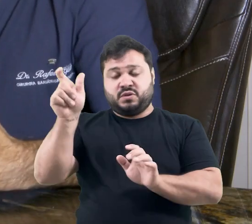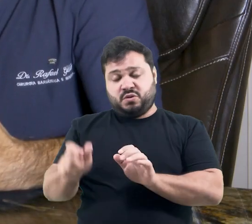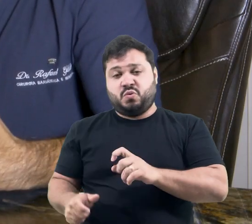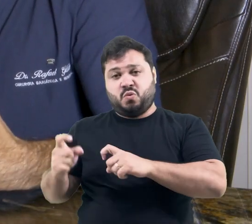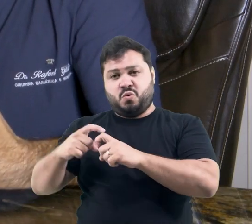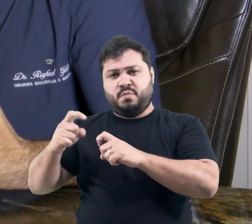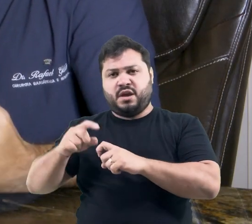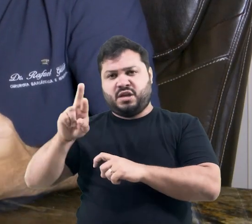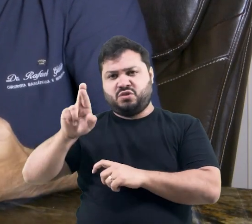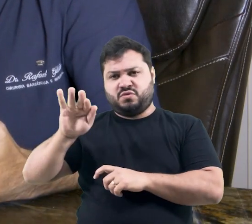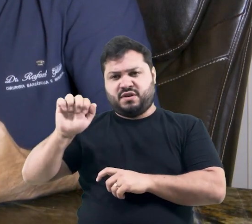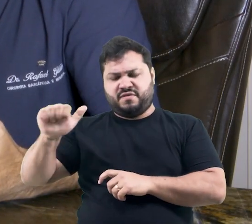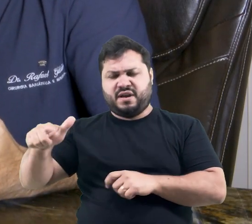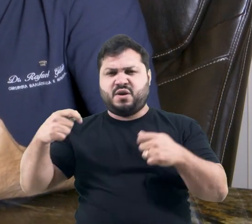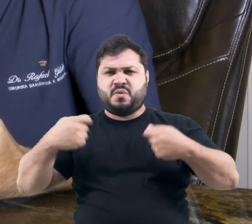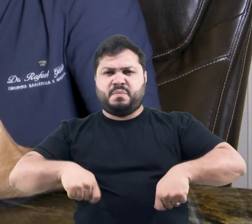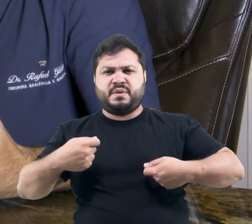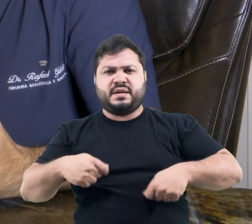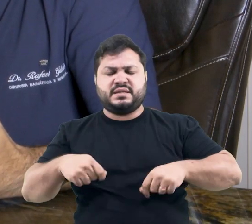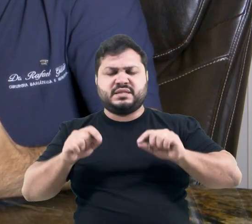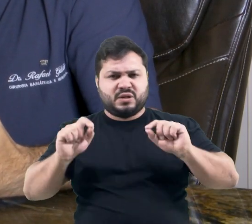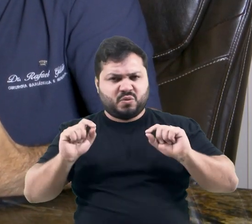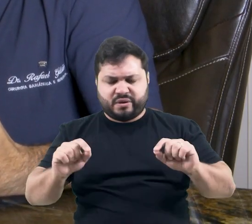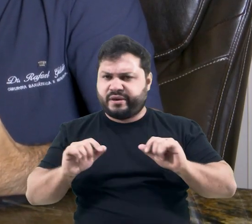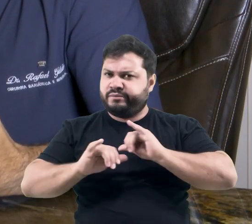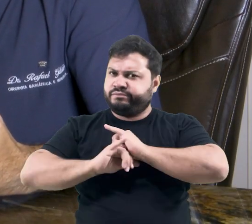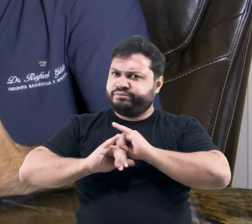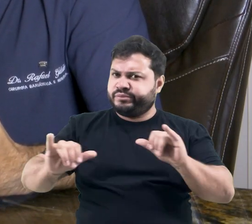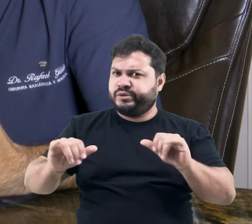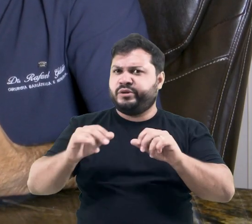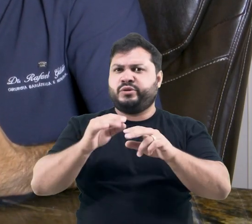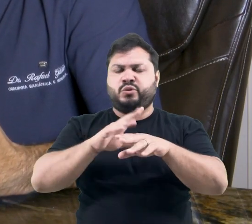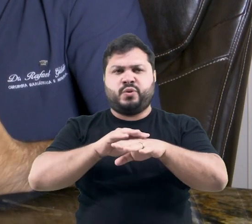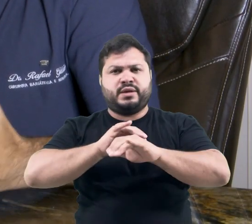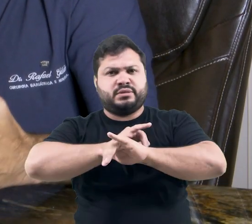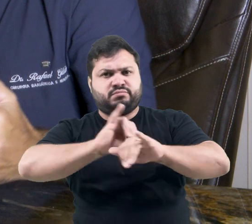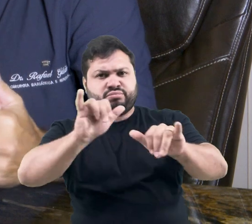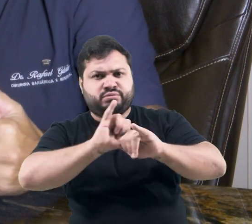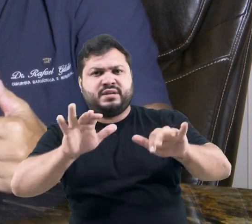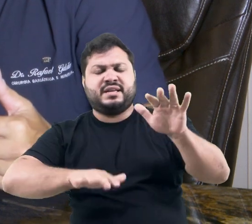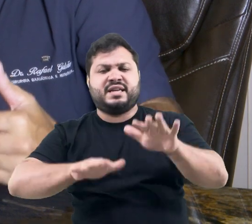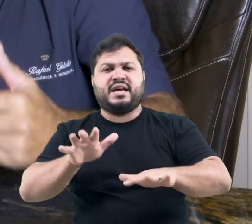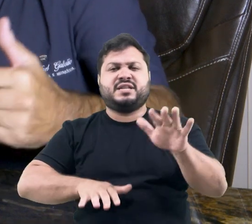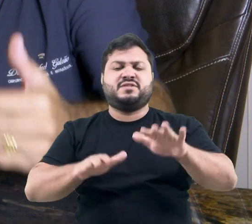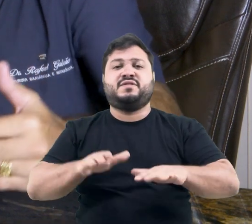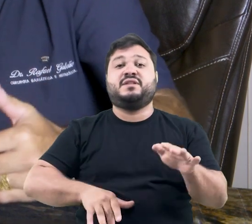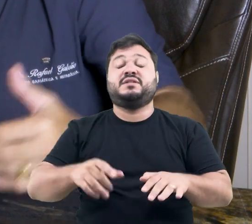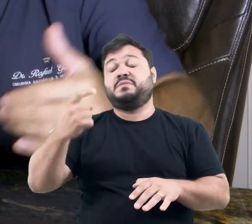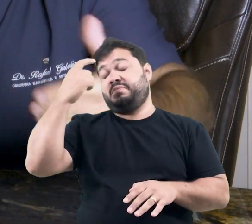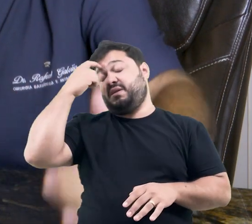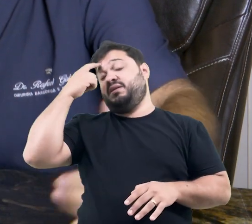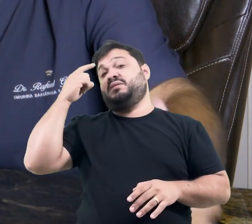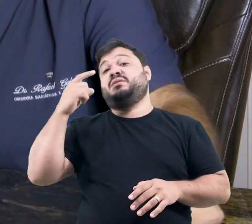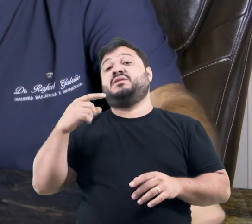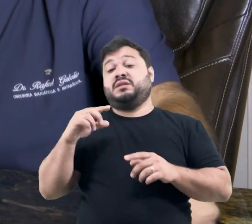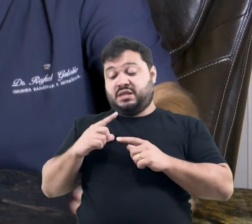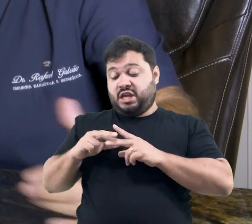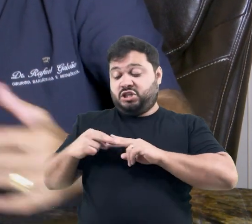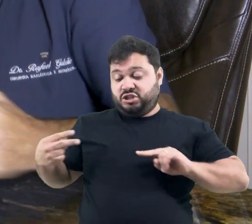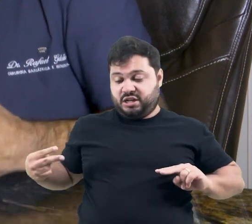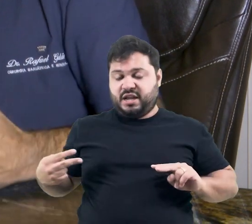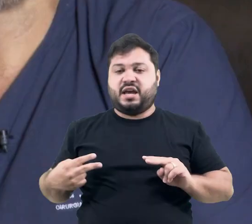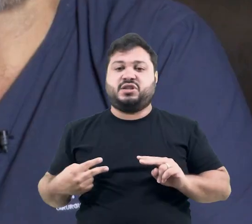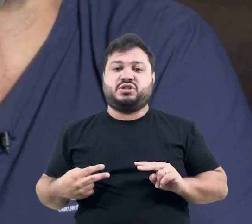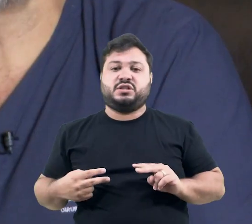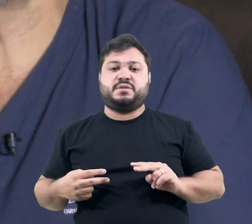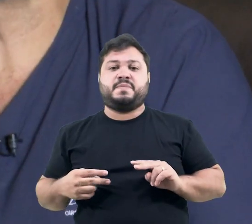o médico Rafael Galvão, é preciso desmistificar a doença, que ocorre muitas vezes por uma predisposição